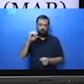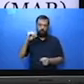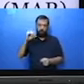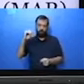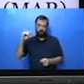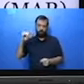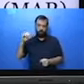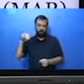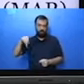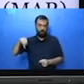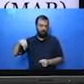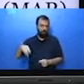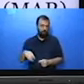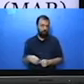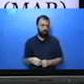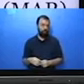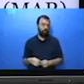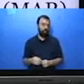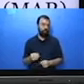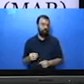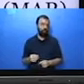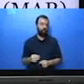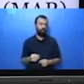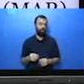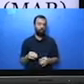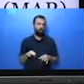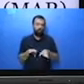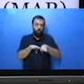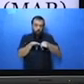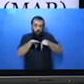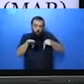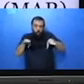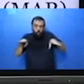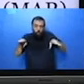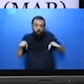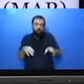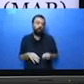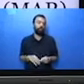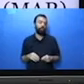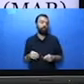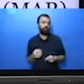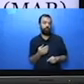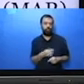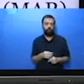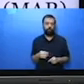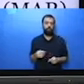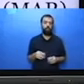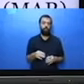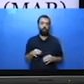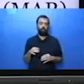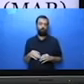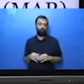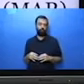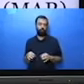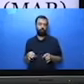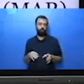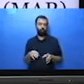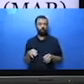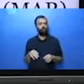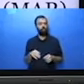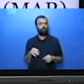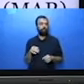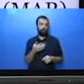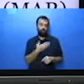rochas sedimentares. As chamadas planícies litorâneas correspondem aos terrenos planos próximo à